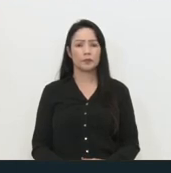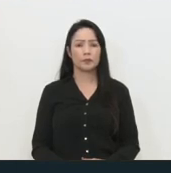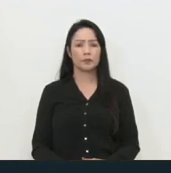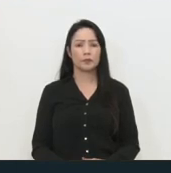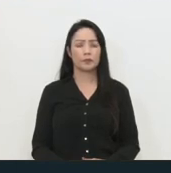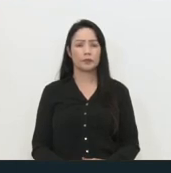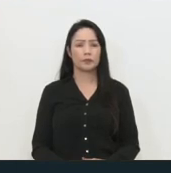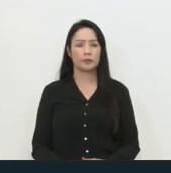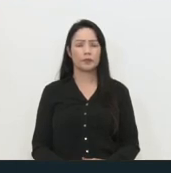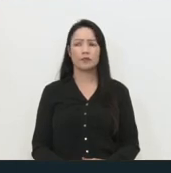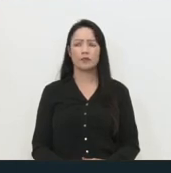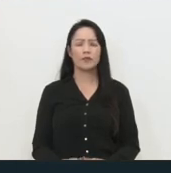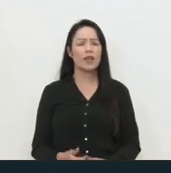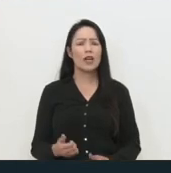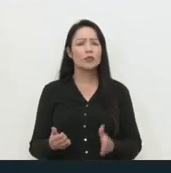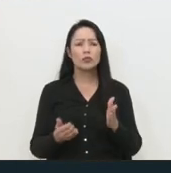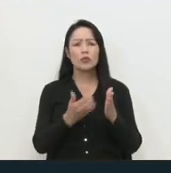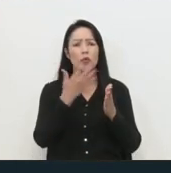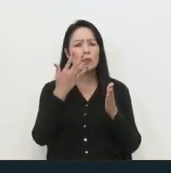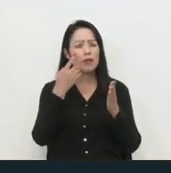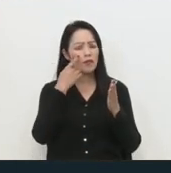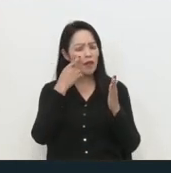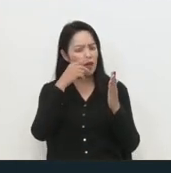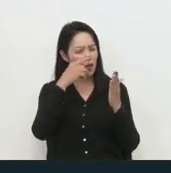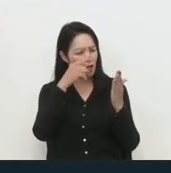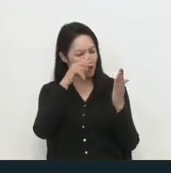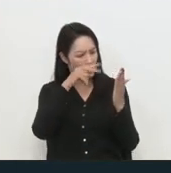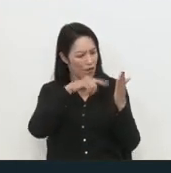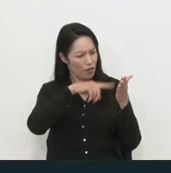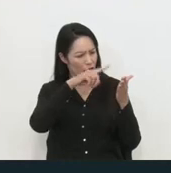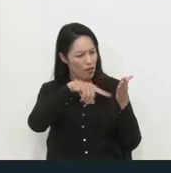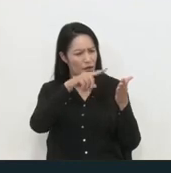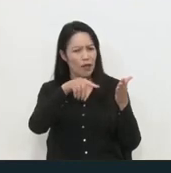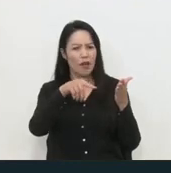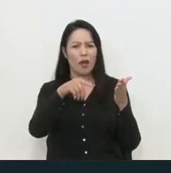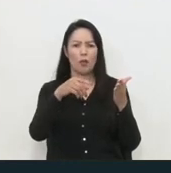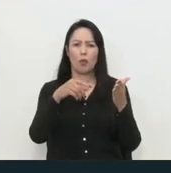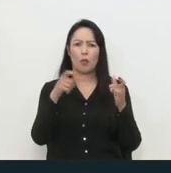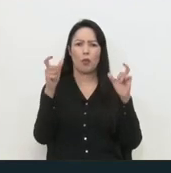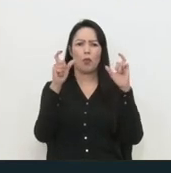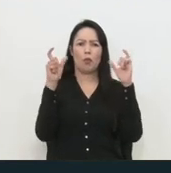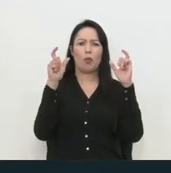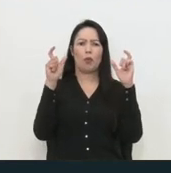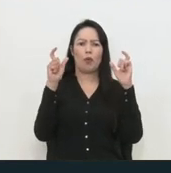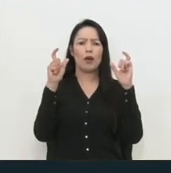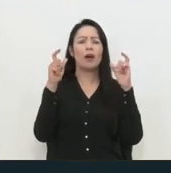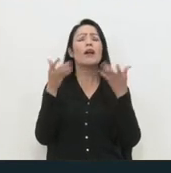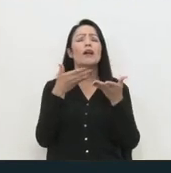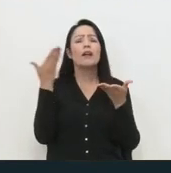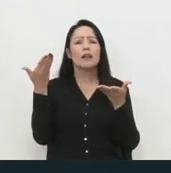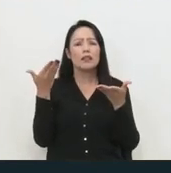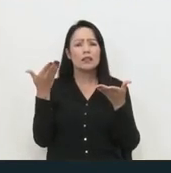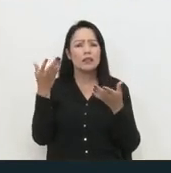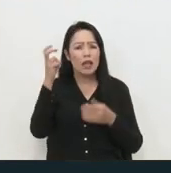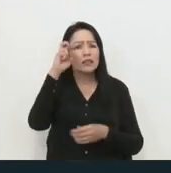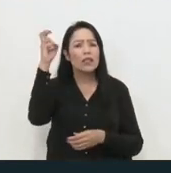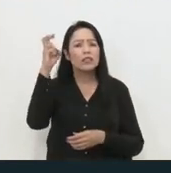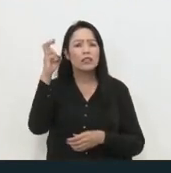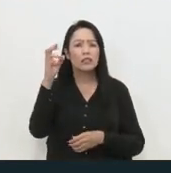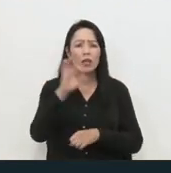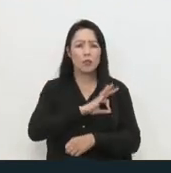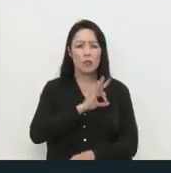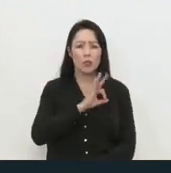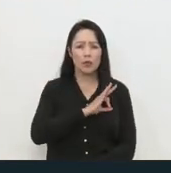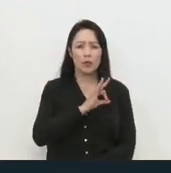e esses números alarmantes Cadê a inteligência da polícia Cadê os investimentos